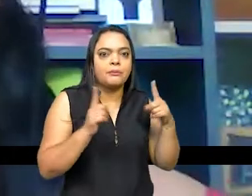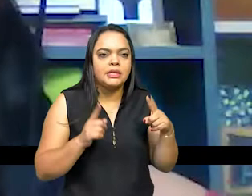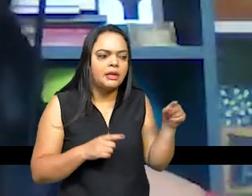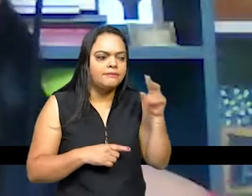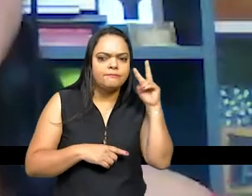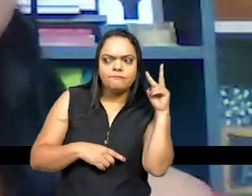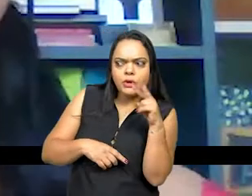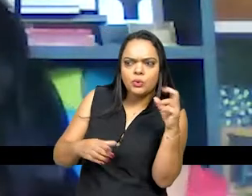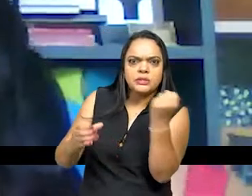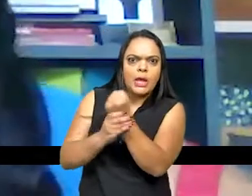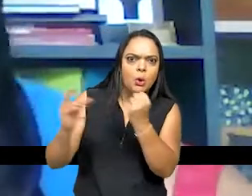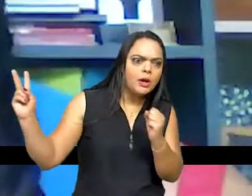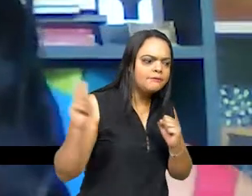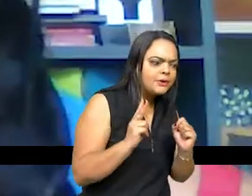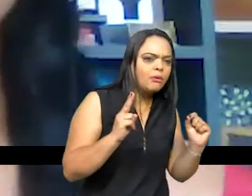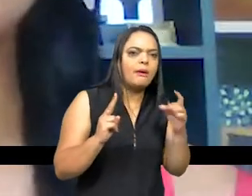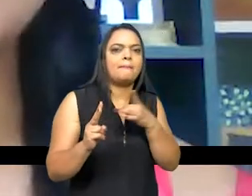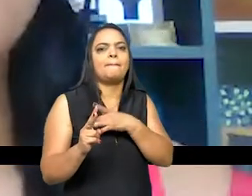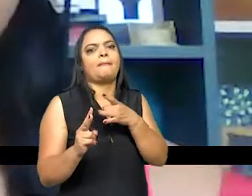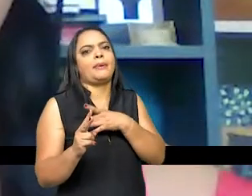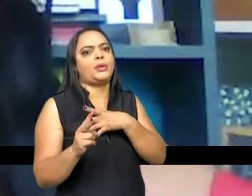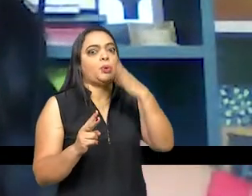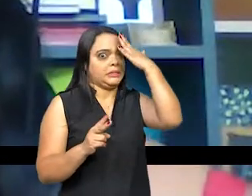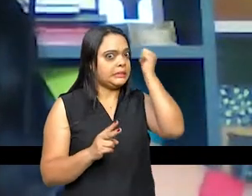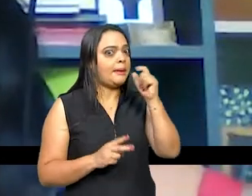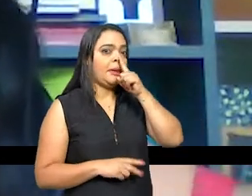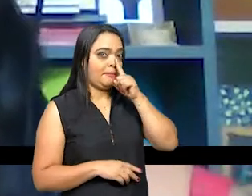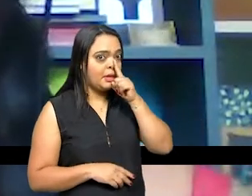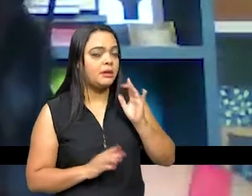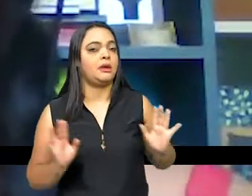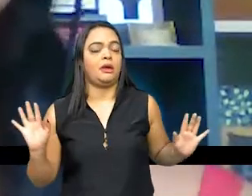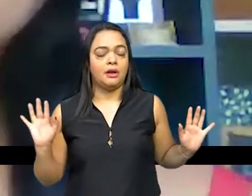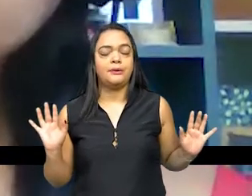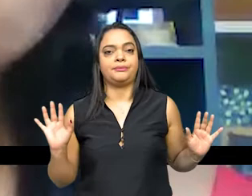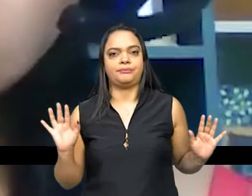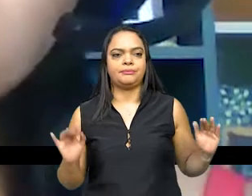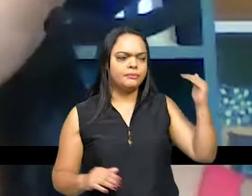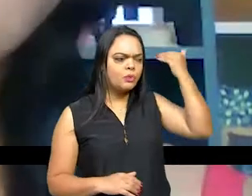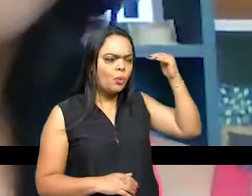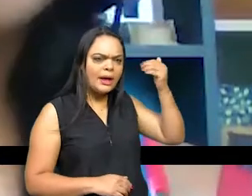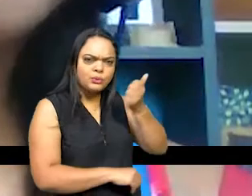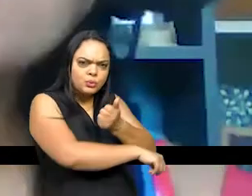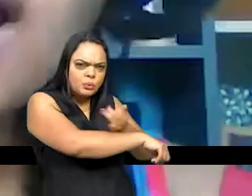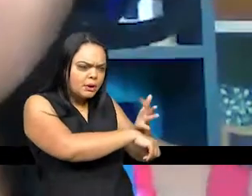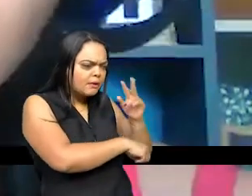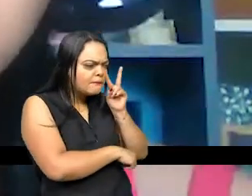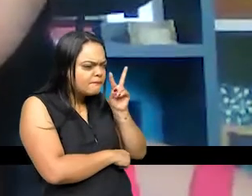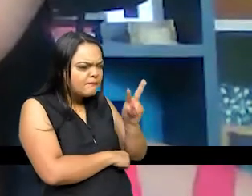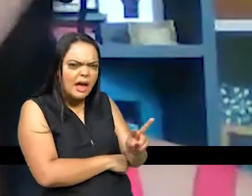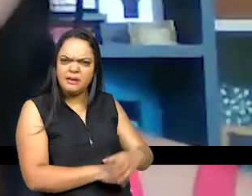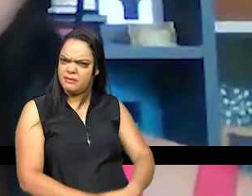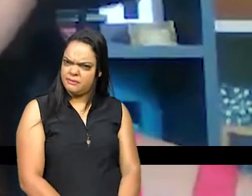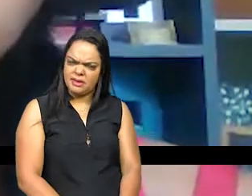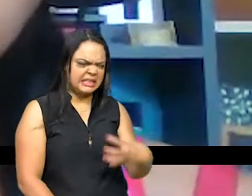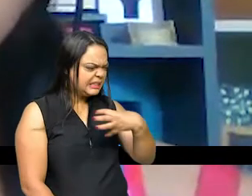de medo, porque eles já sabem o possível desfecho daquele episódio. E aí tu adulto branco, tu vai olhar aquela